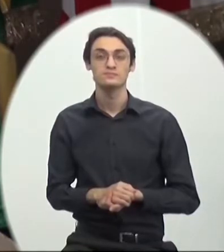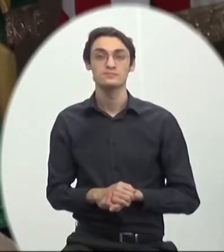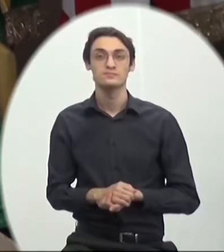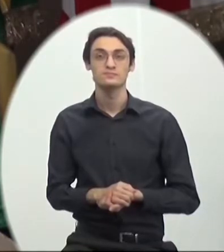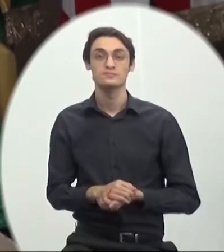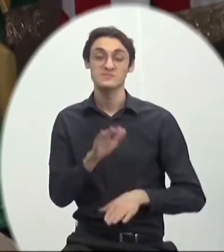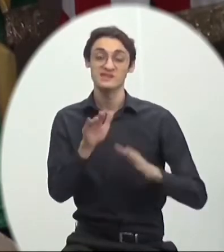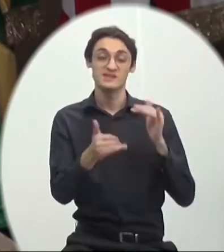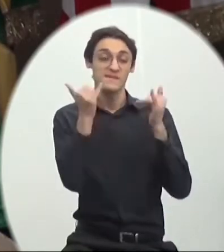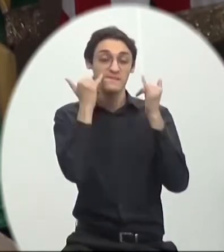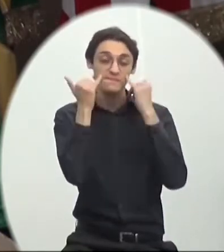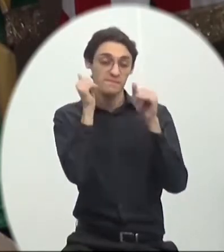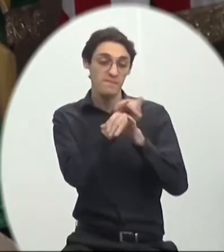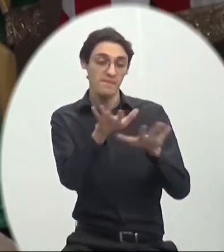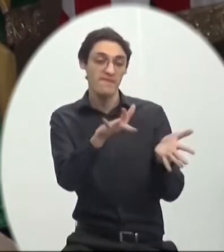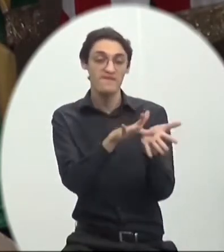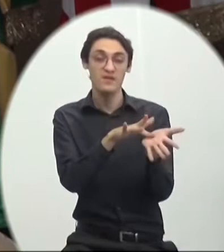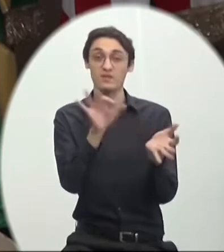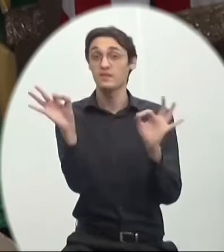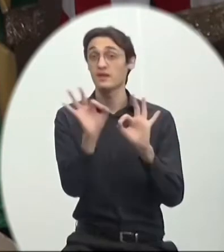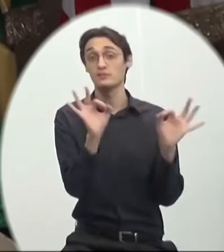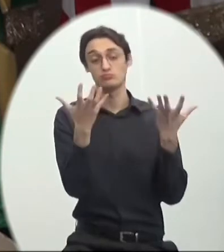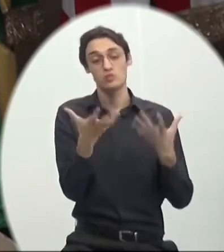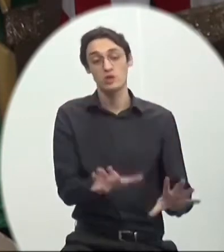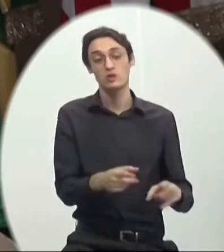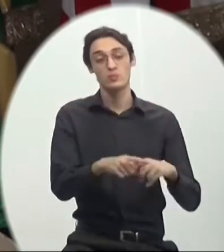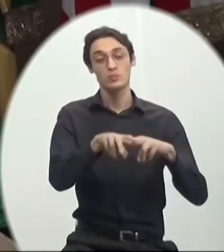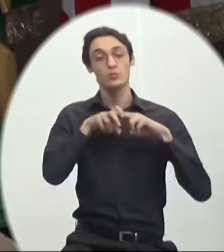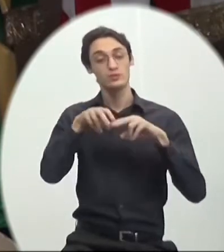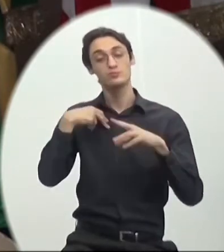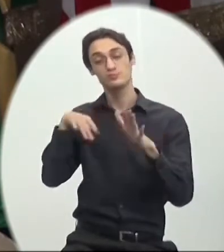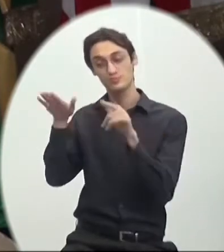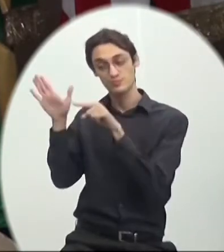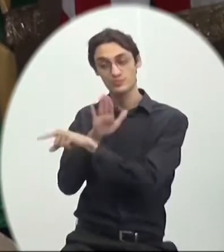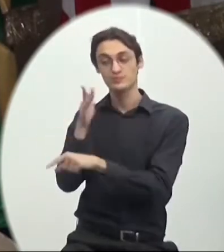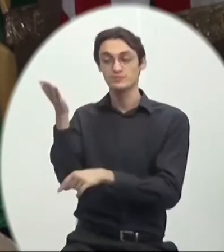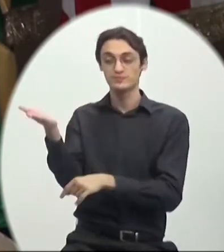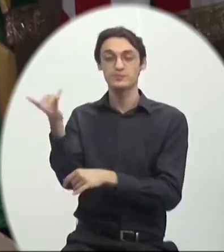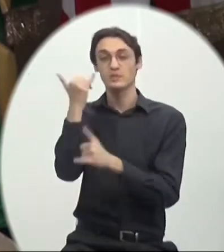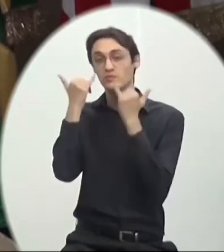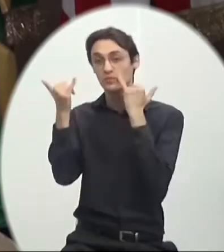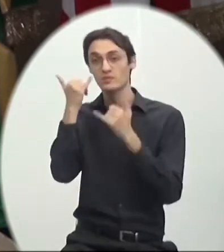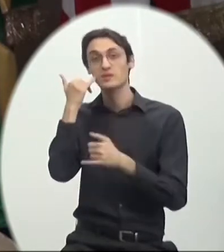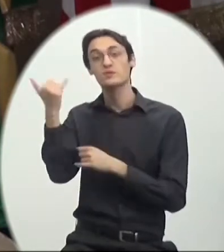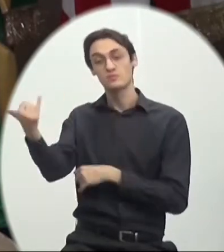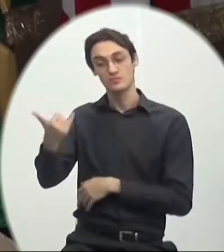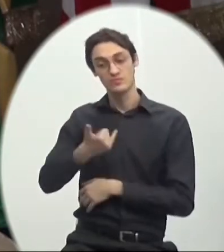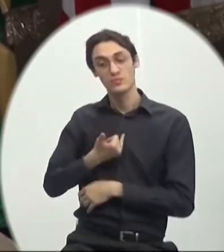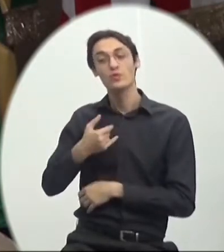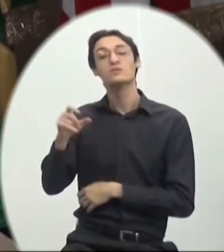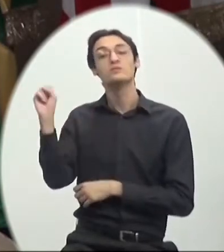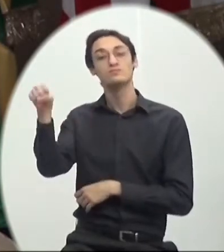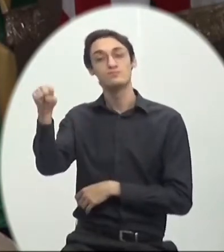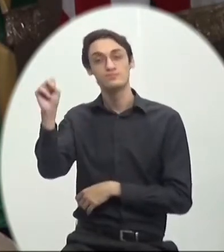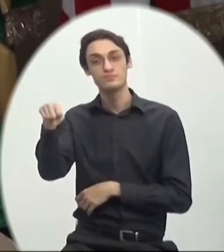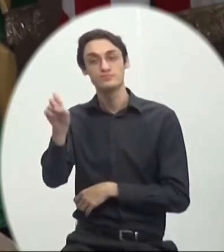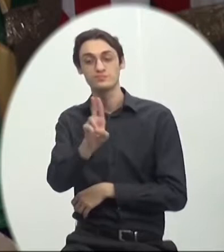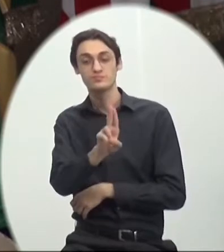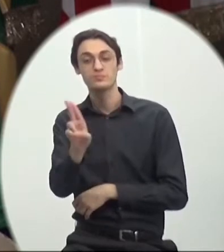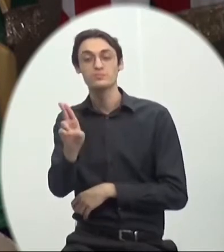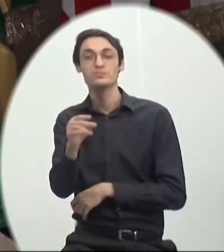proliferando informações falsas. E essa pessoa, ela me deu a informação de que procede, ela identificou o nome da